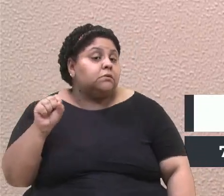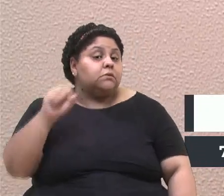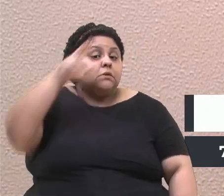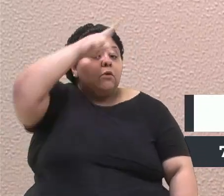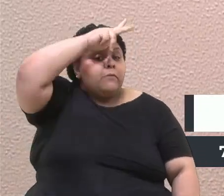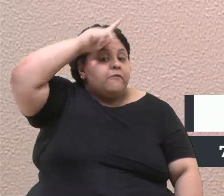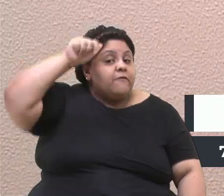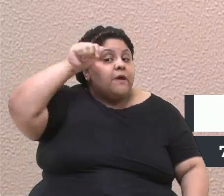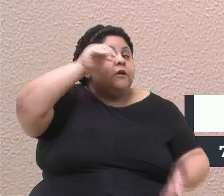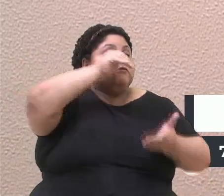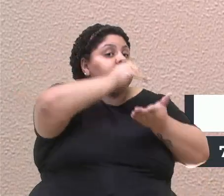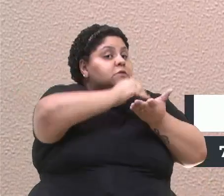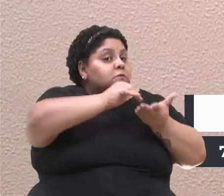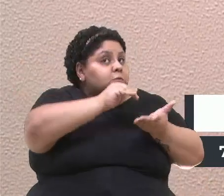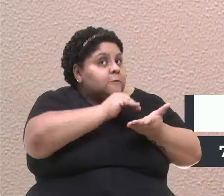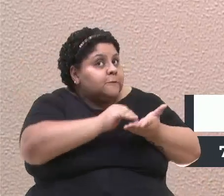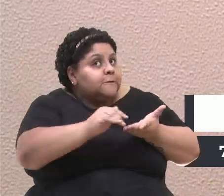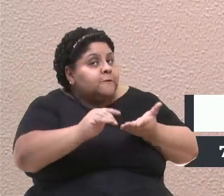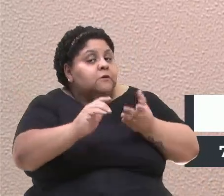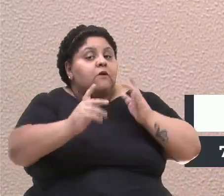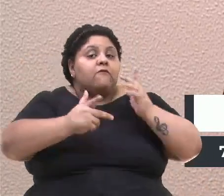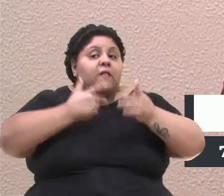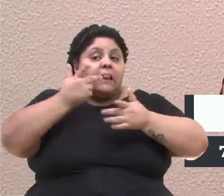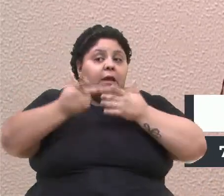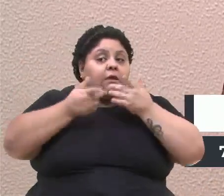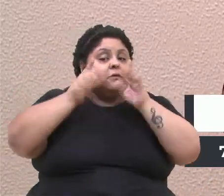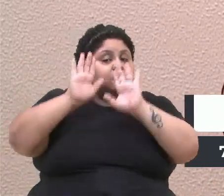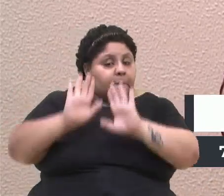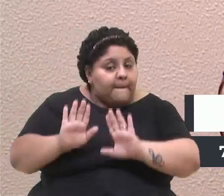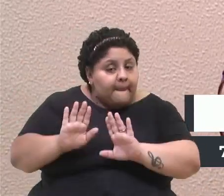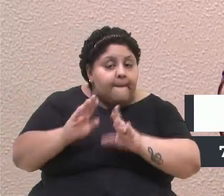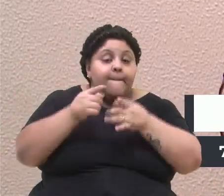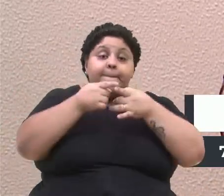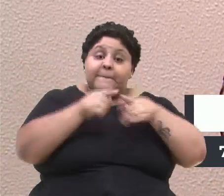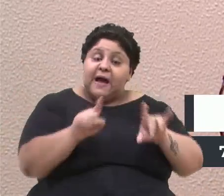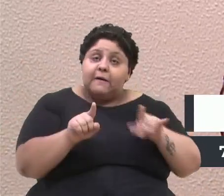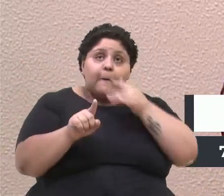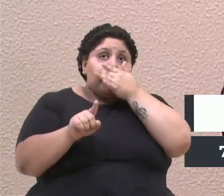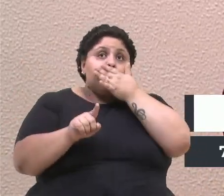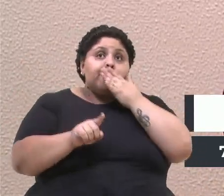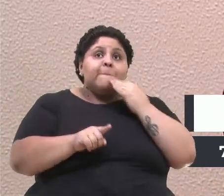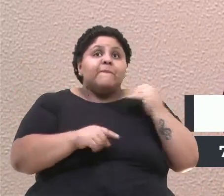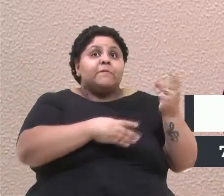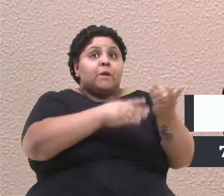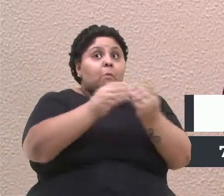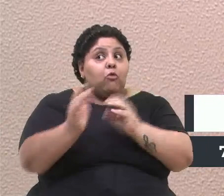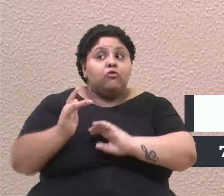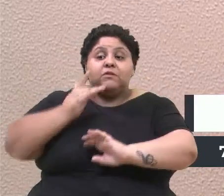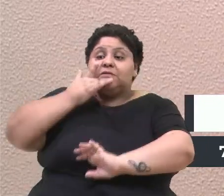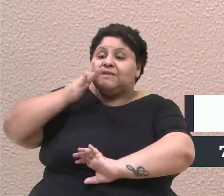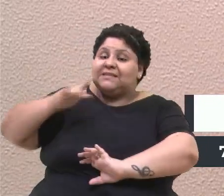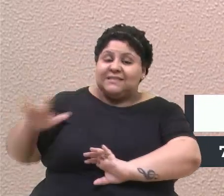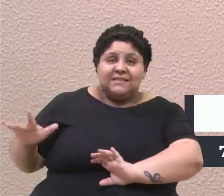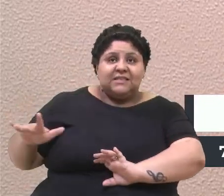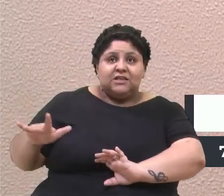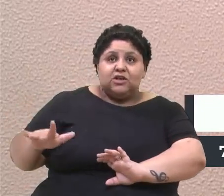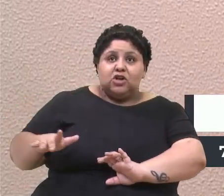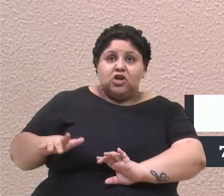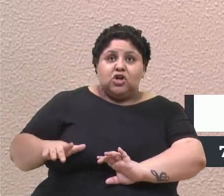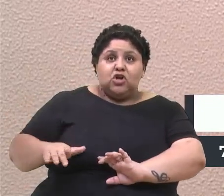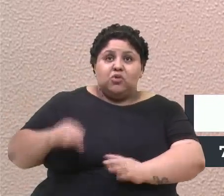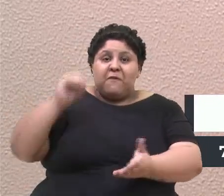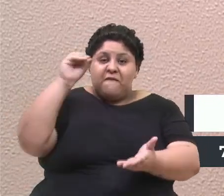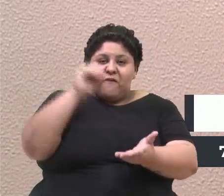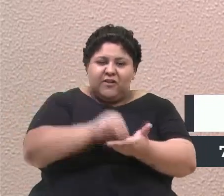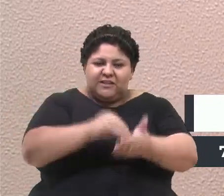secretário, que estavam discursando. Mas a grande maioria, num desrespeito, numa